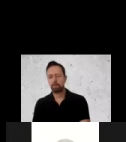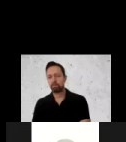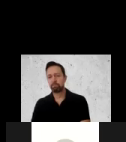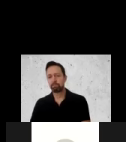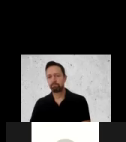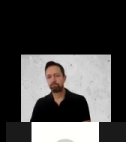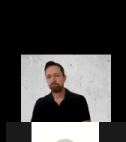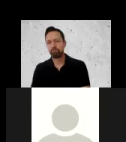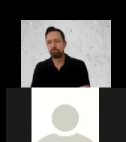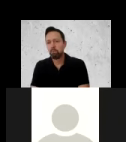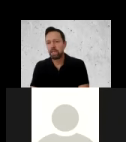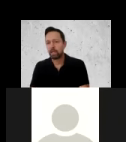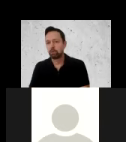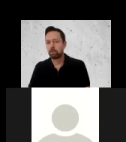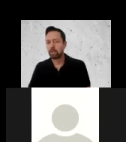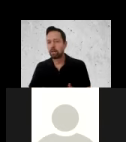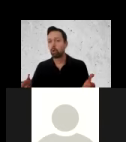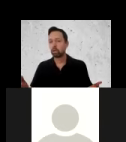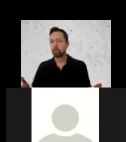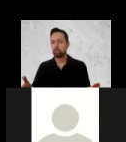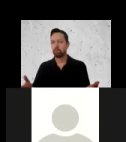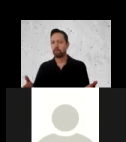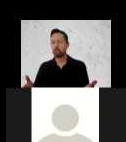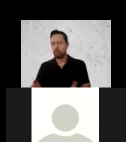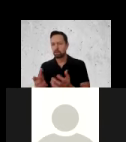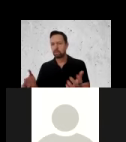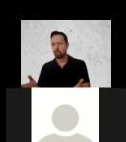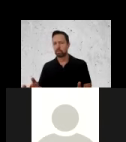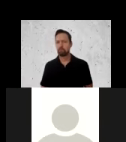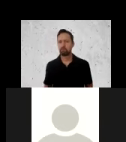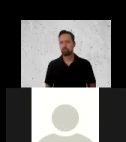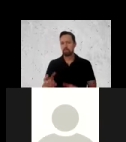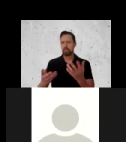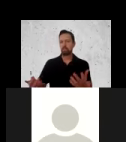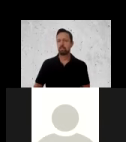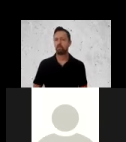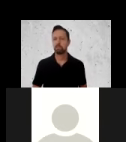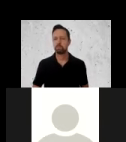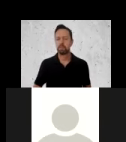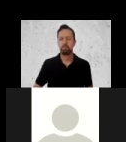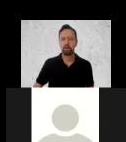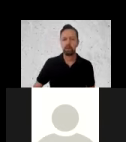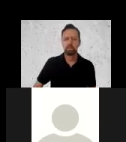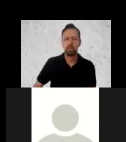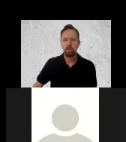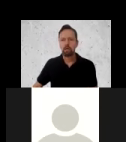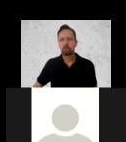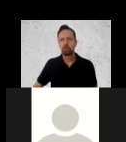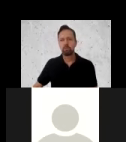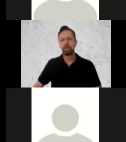Esse aqui é um paper publicado na Quarterly Journal of Economics, talvez uma das três revistas